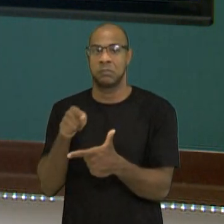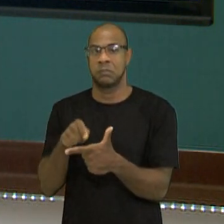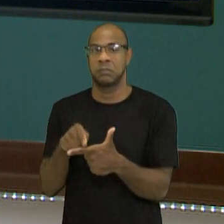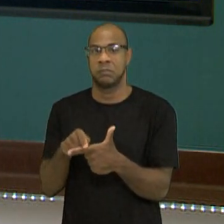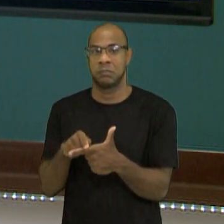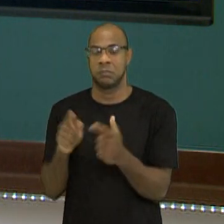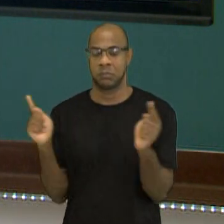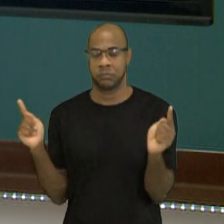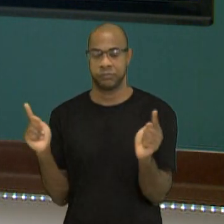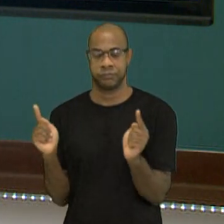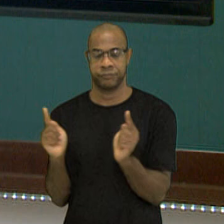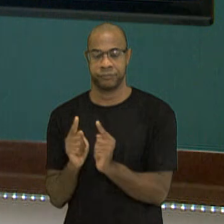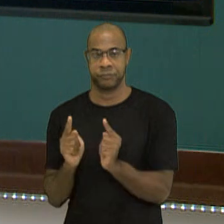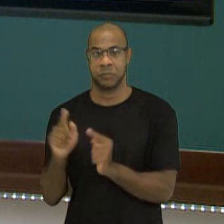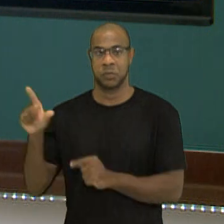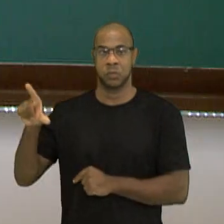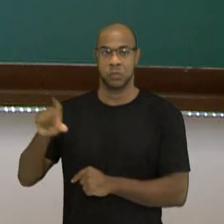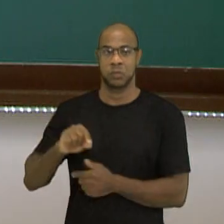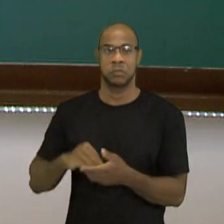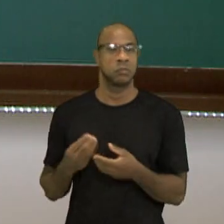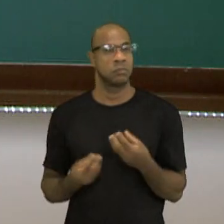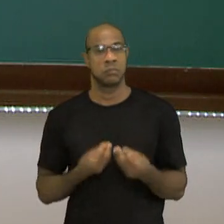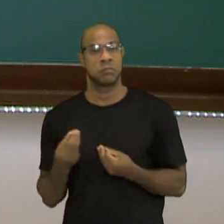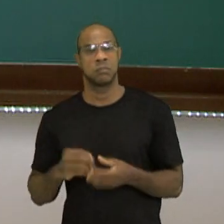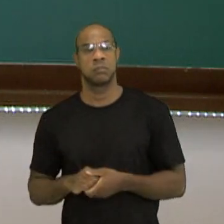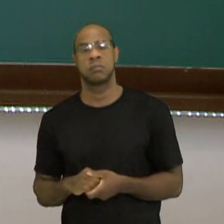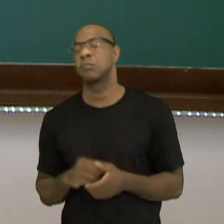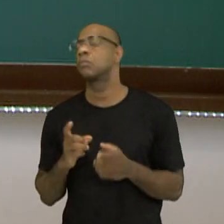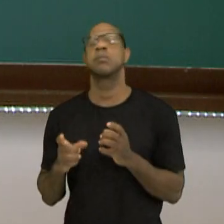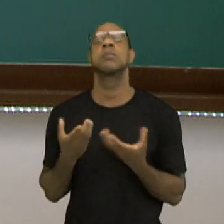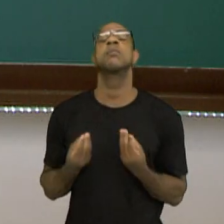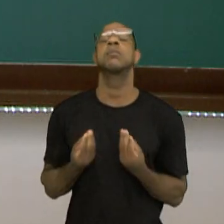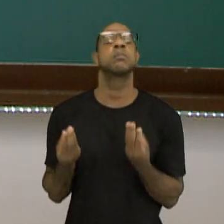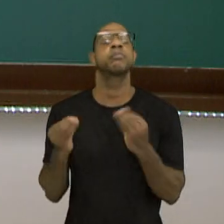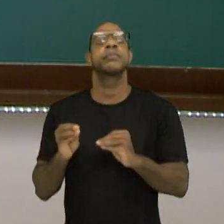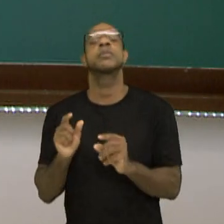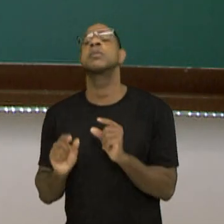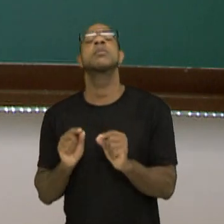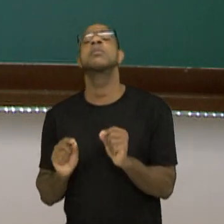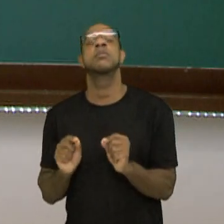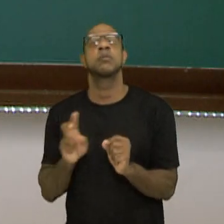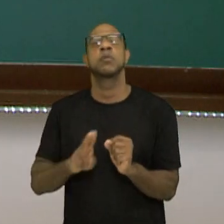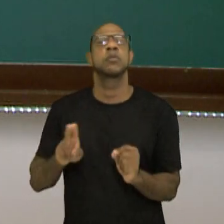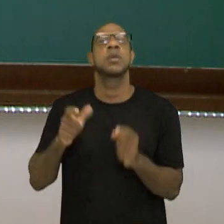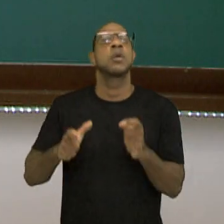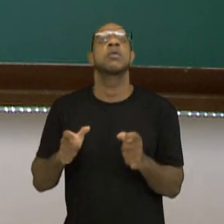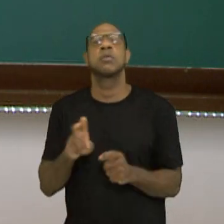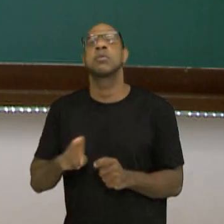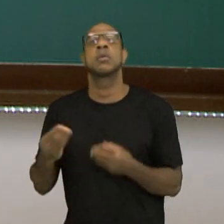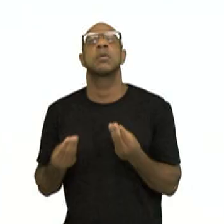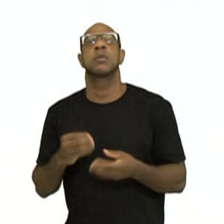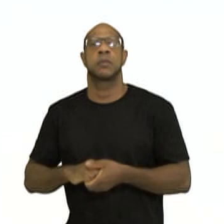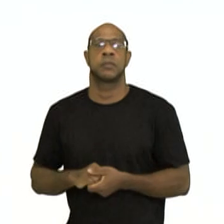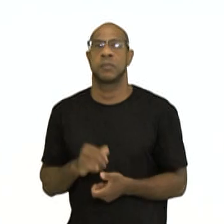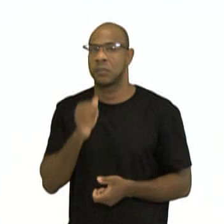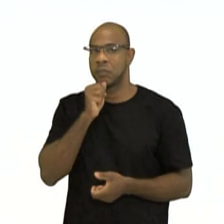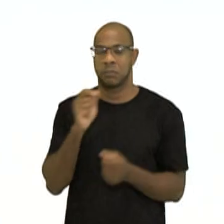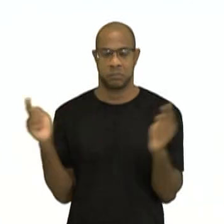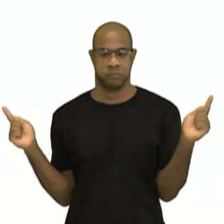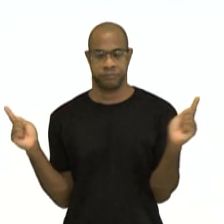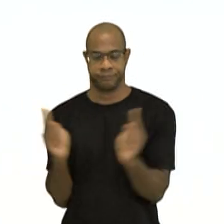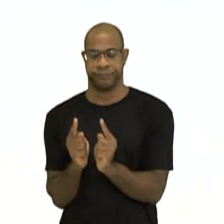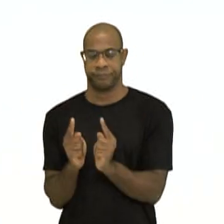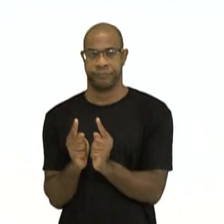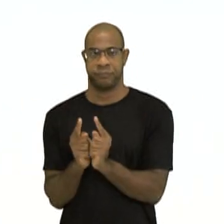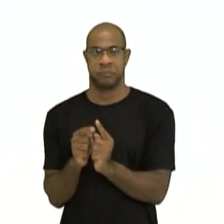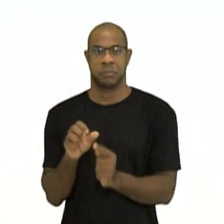fique proporcional. Mas, professora, aonde a gente vai aplicar isso? Aonde? Numa simplificação.